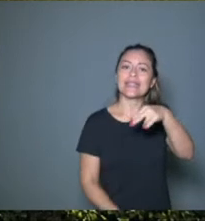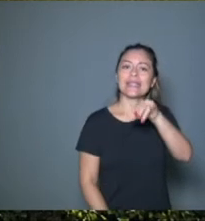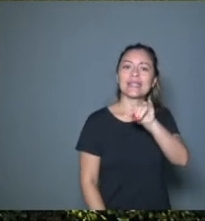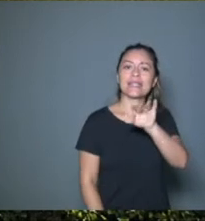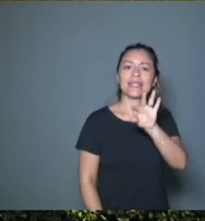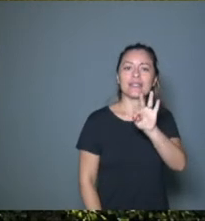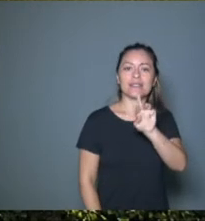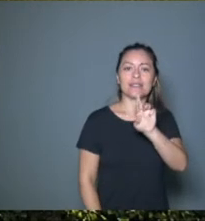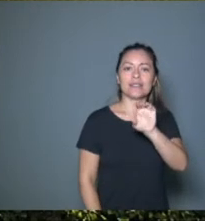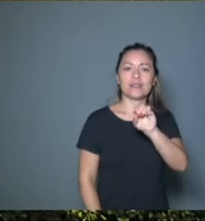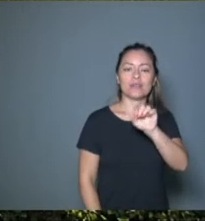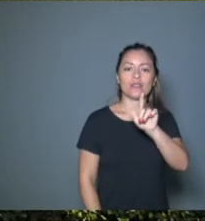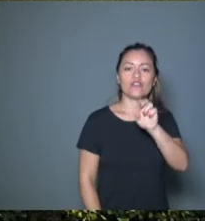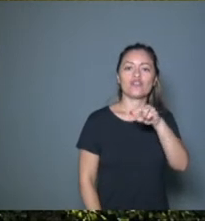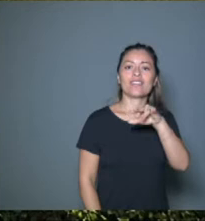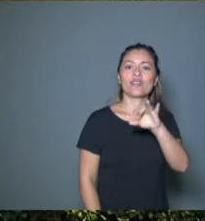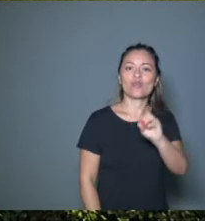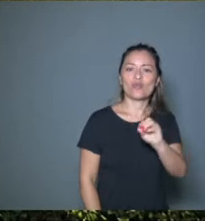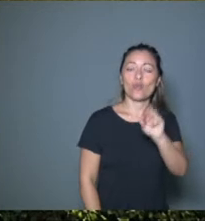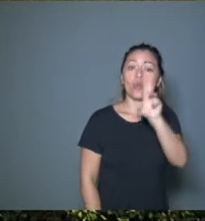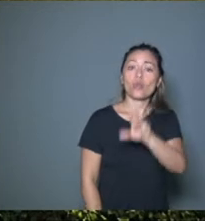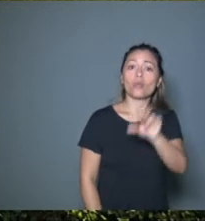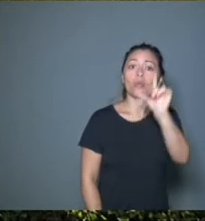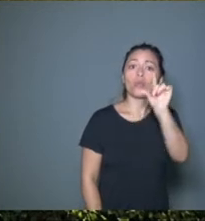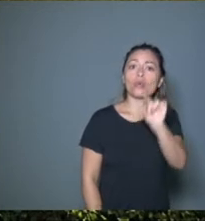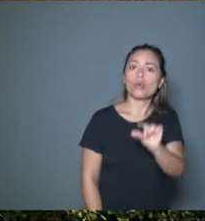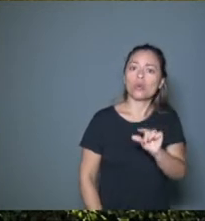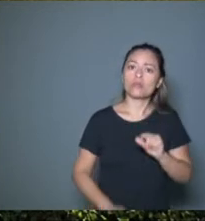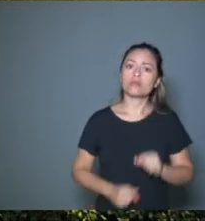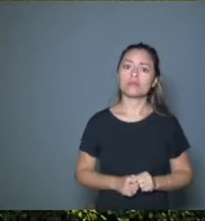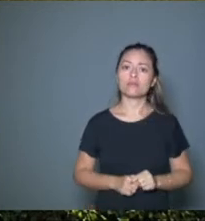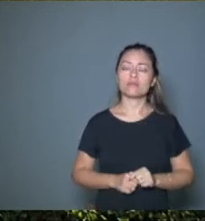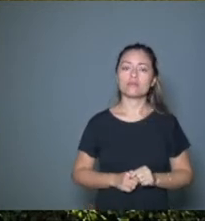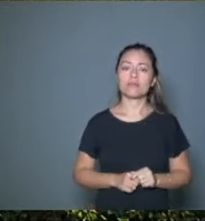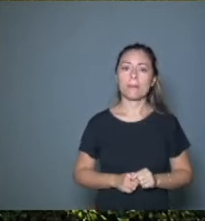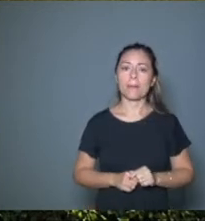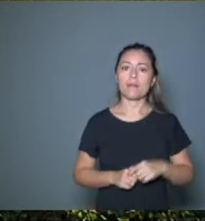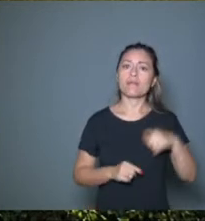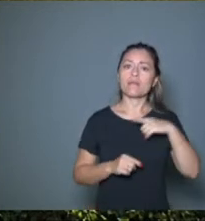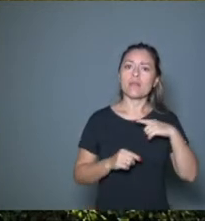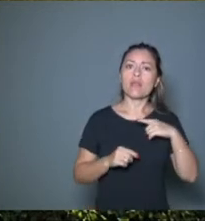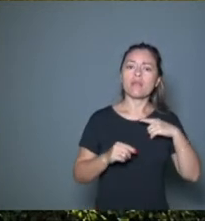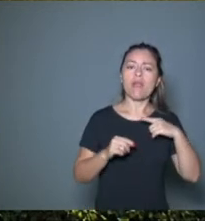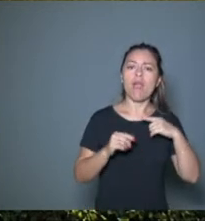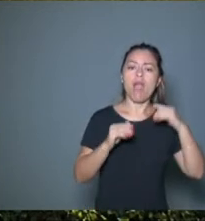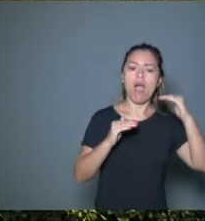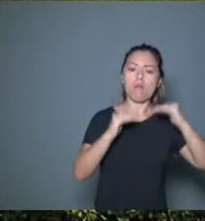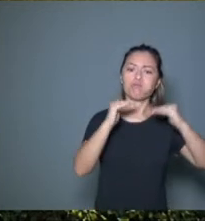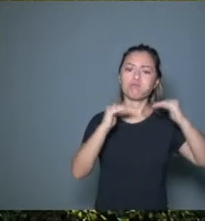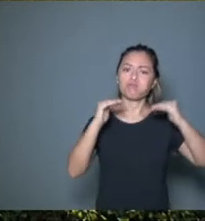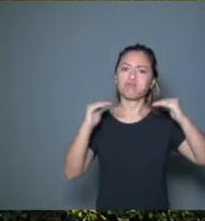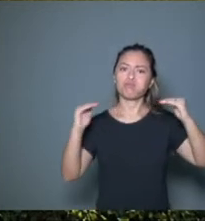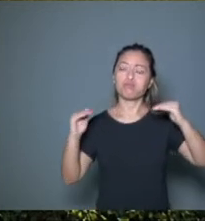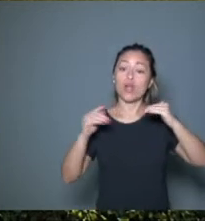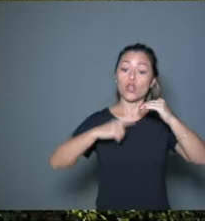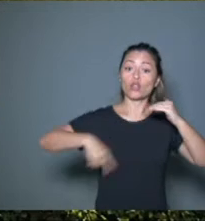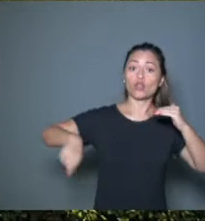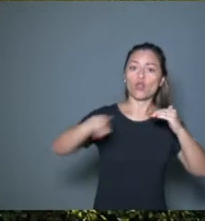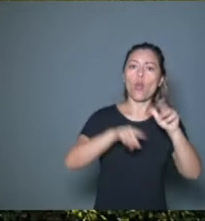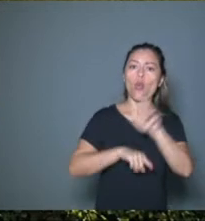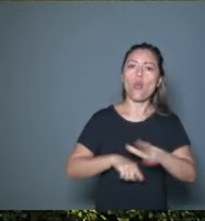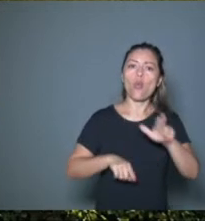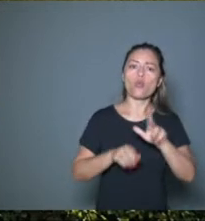A nossa capacidade de usar na faixa ideal o nitrogênio cresceu na safra,